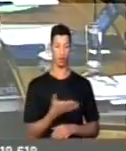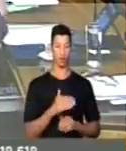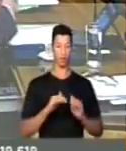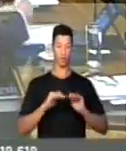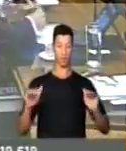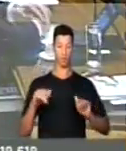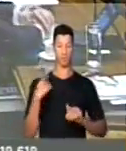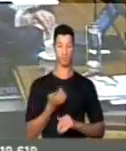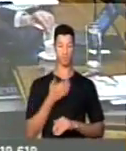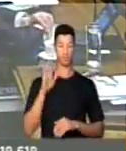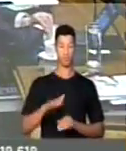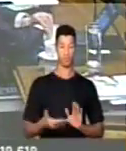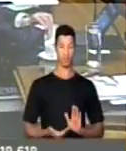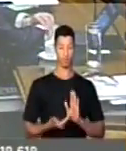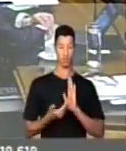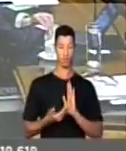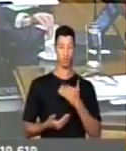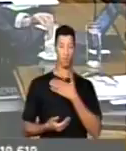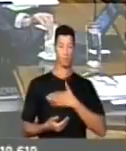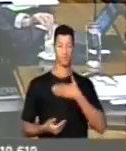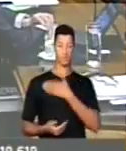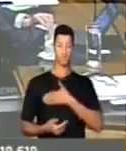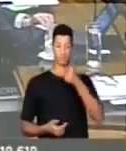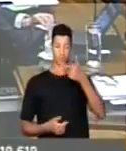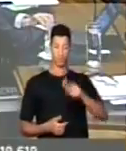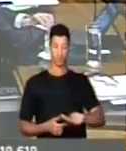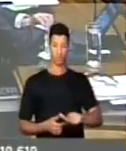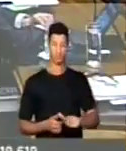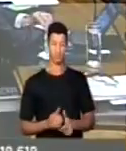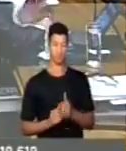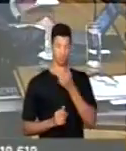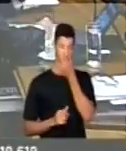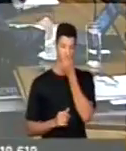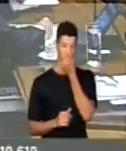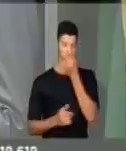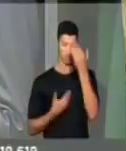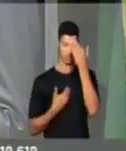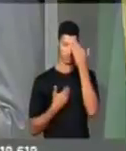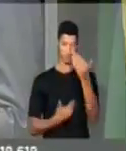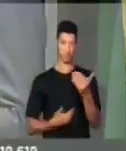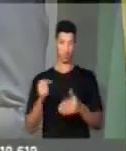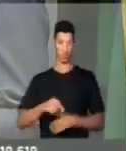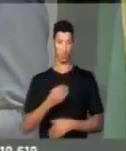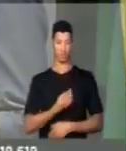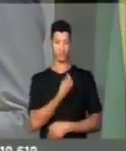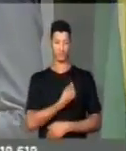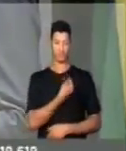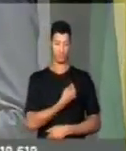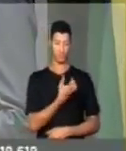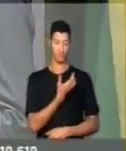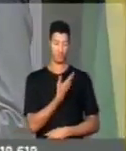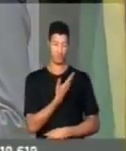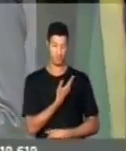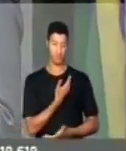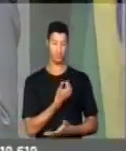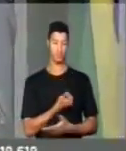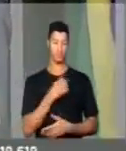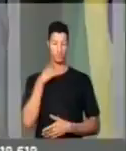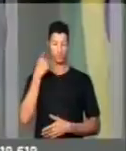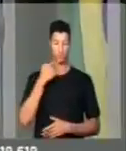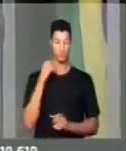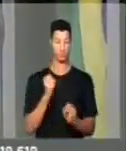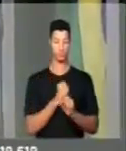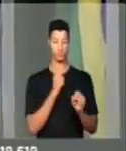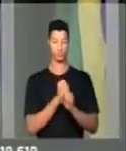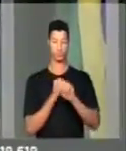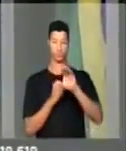mesa, essa nossa casa. Gostaria de mais uma vez agradecer aqui a presença dos meus amigos da